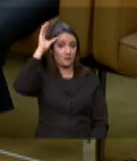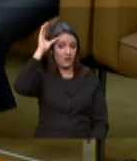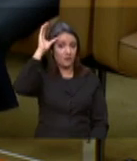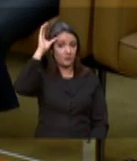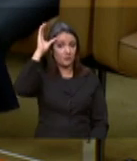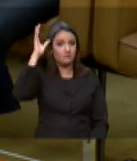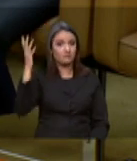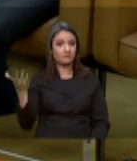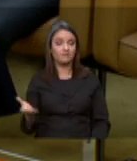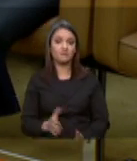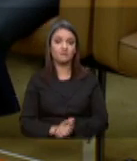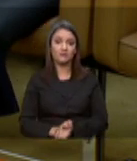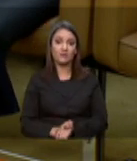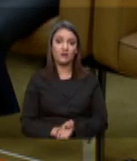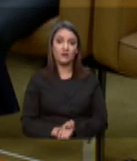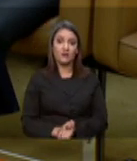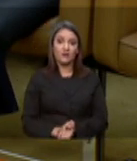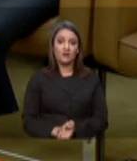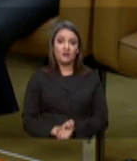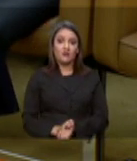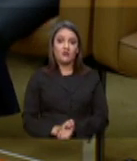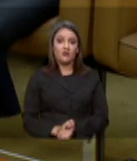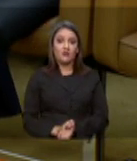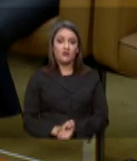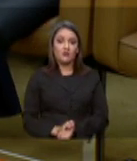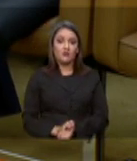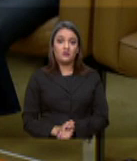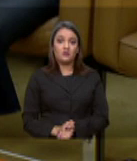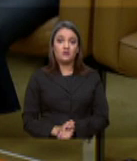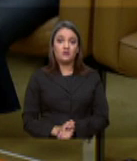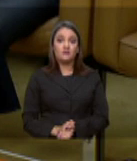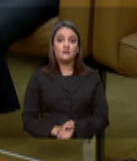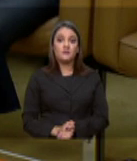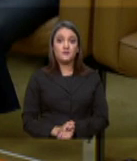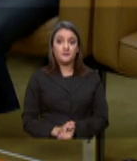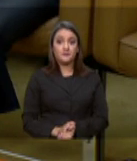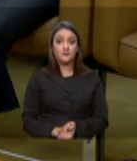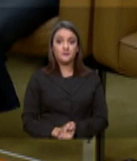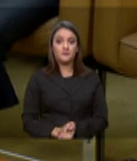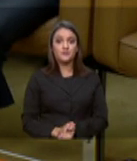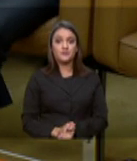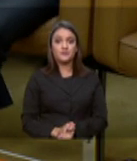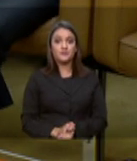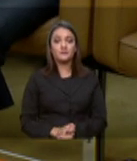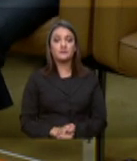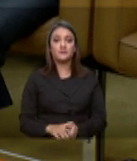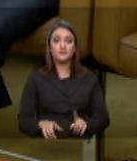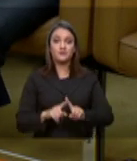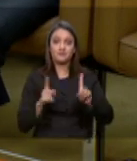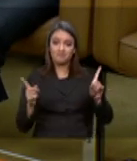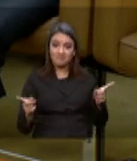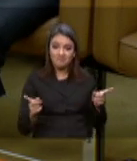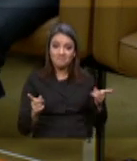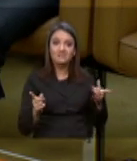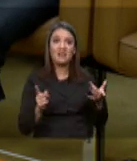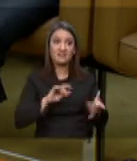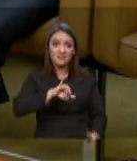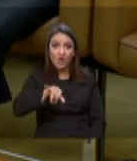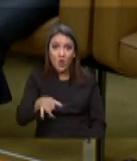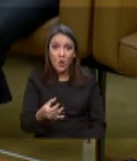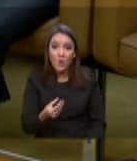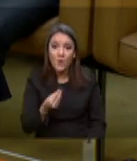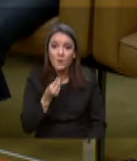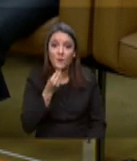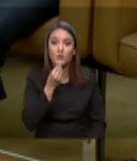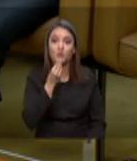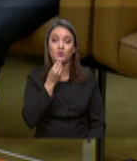questão da leitura e desta oportunidade